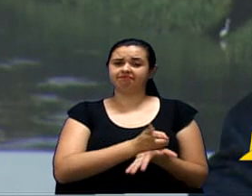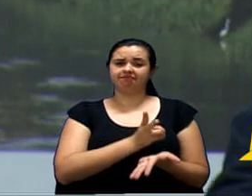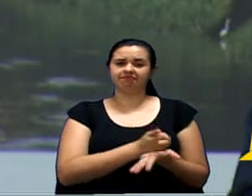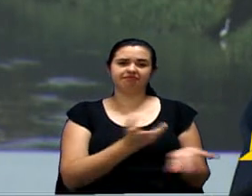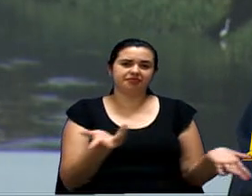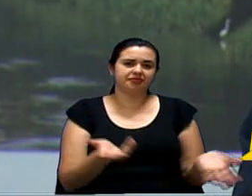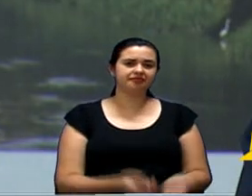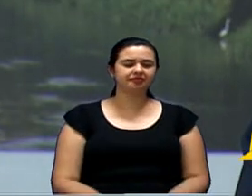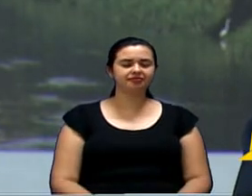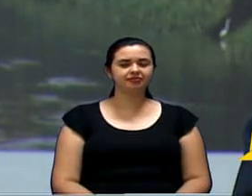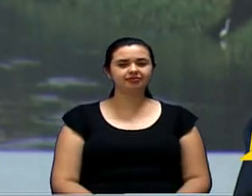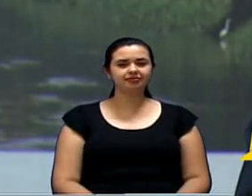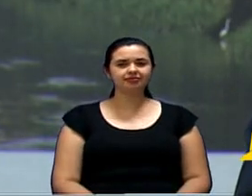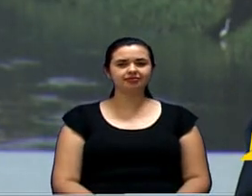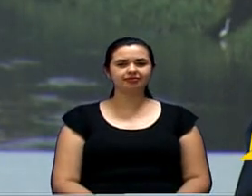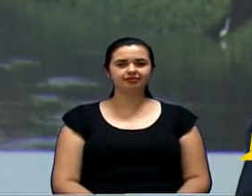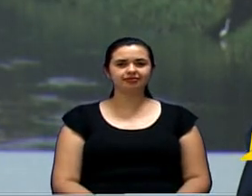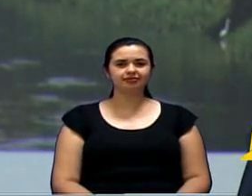Presidente, né?